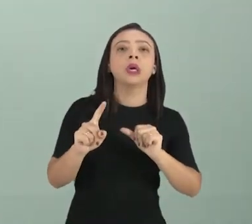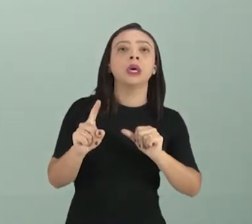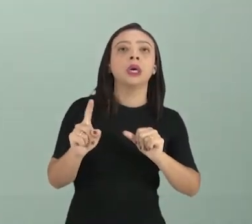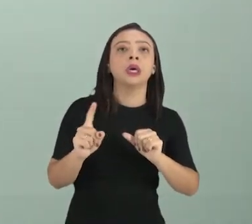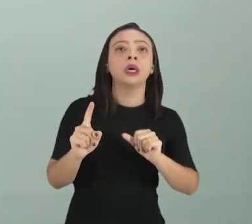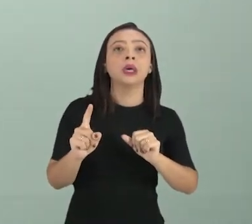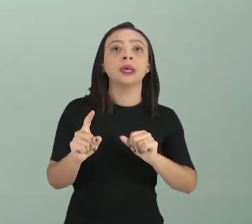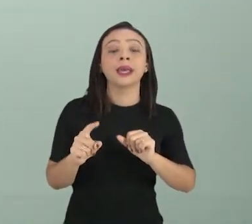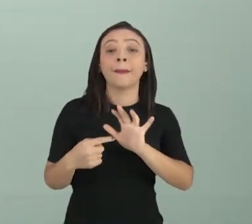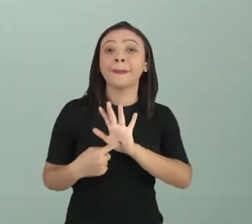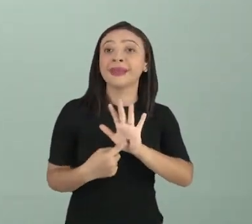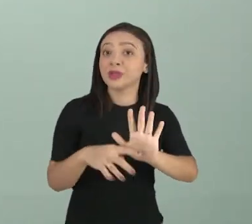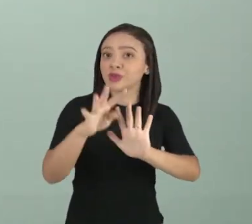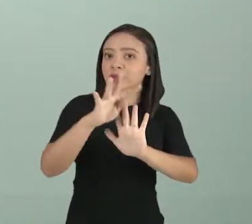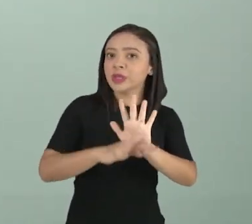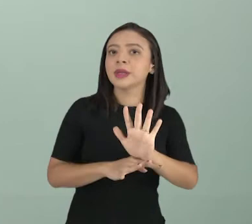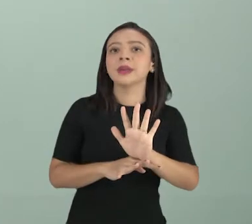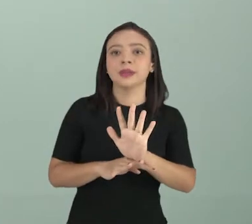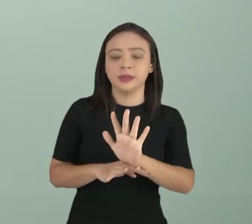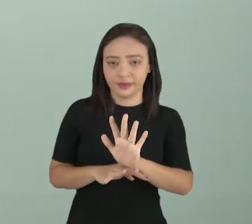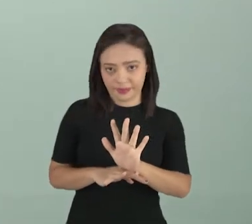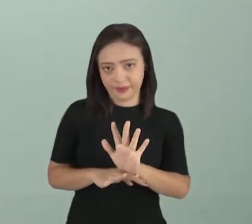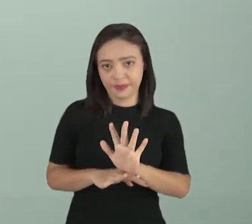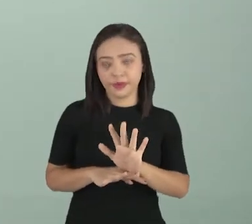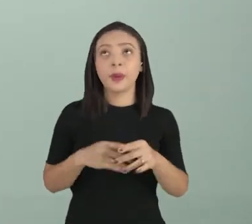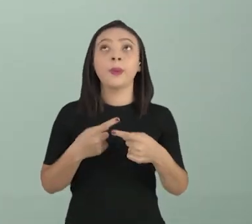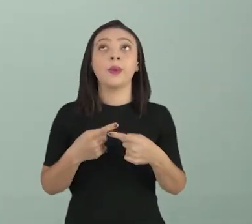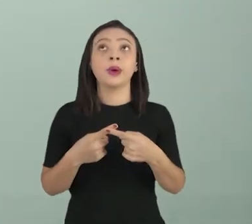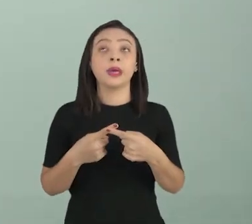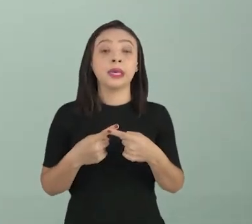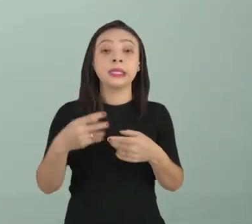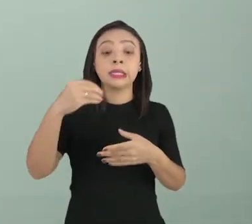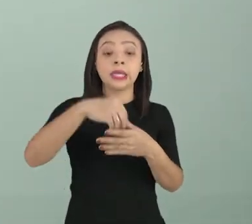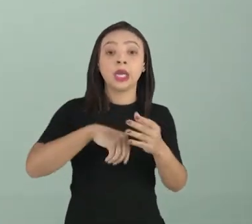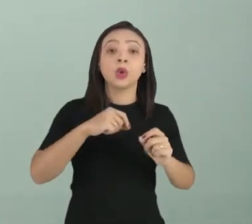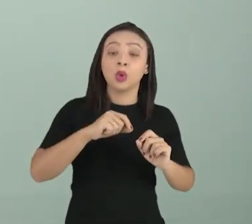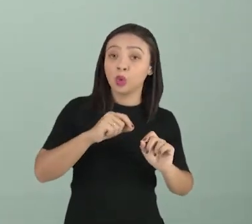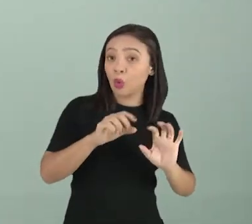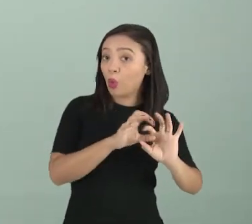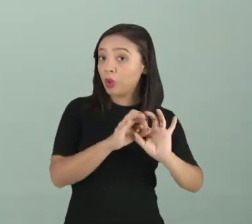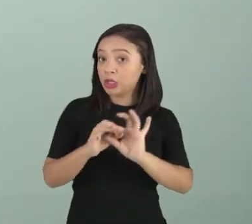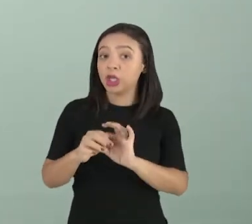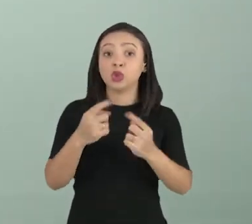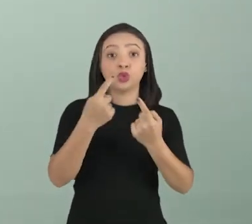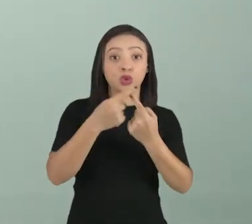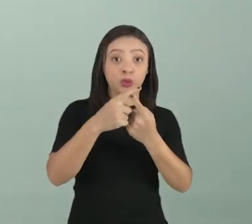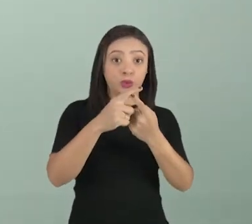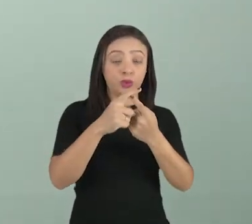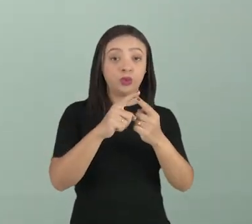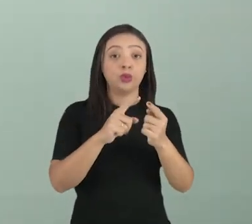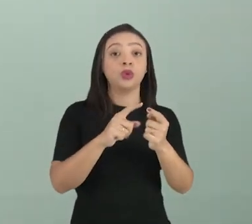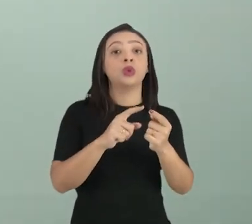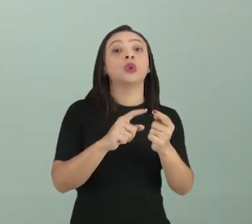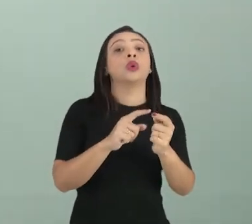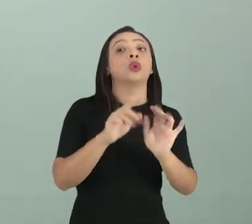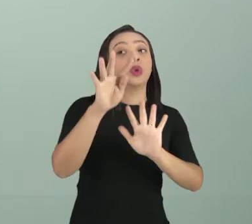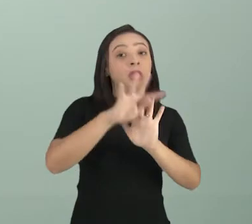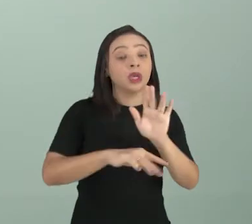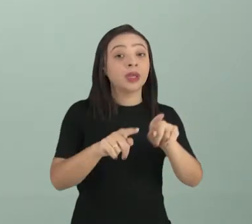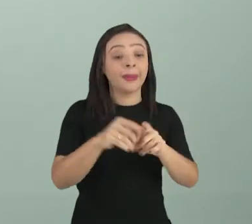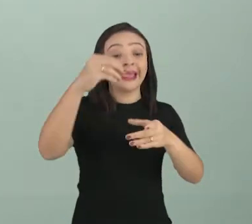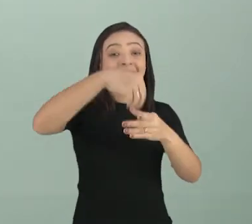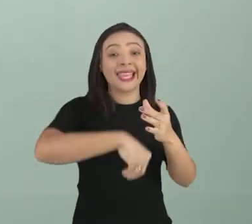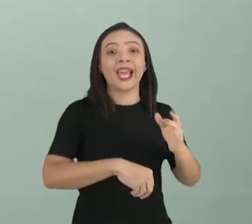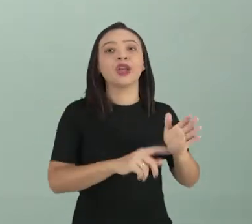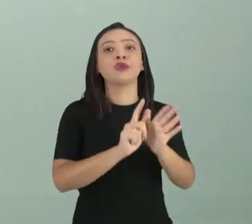caracteriza aquele texto de um modo geral porque dentro desses tipos de textos nós vamos ter gêneros e dentro